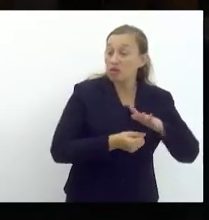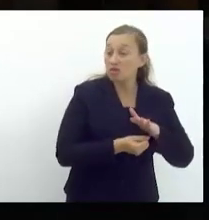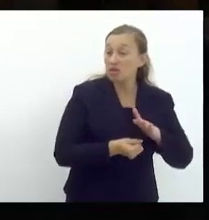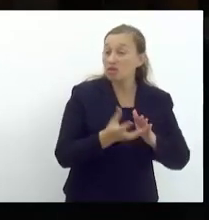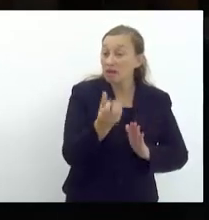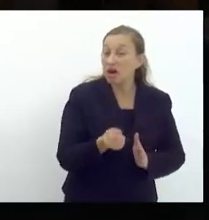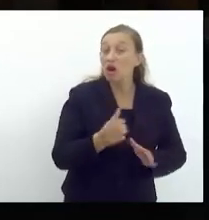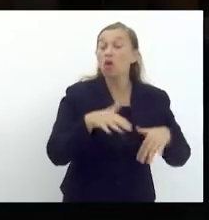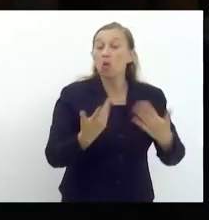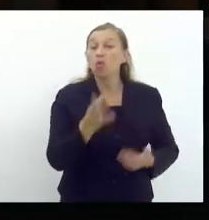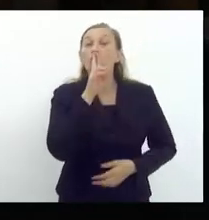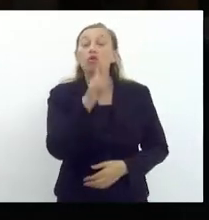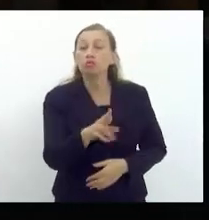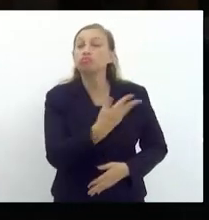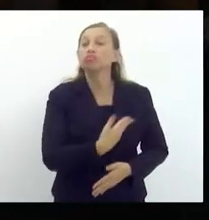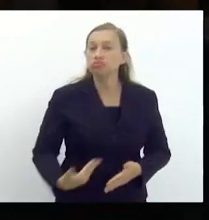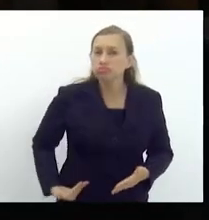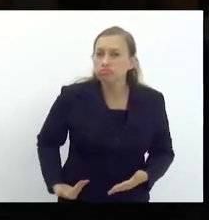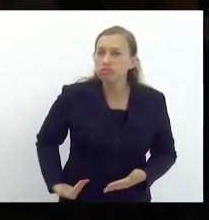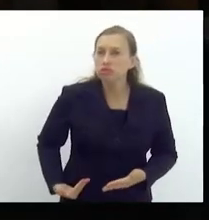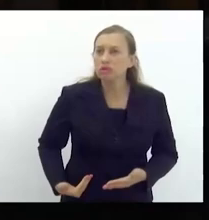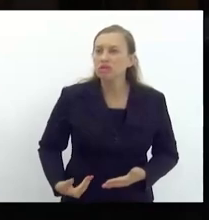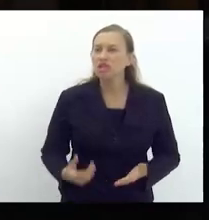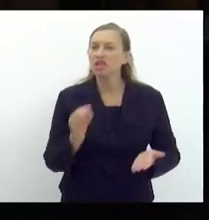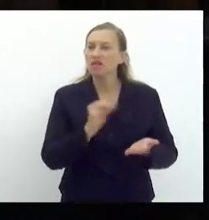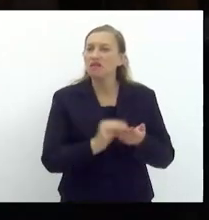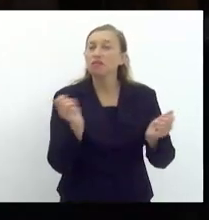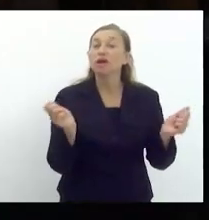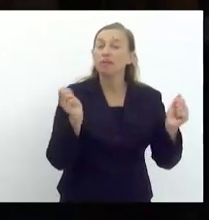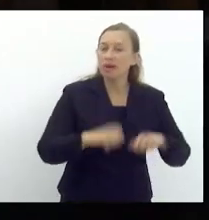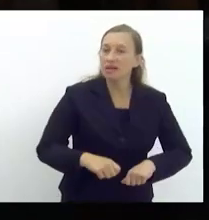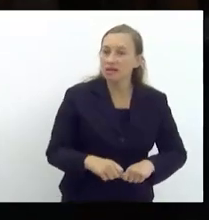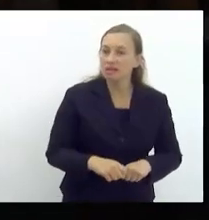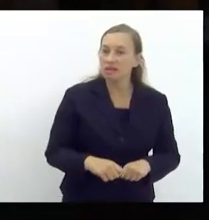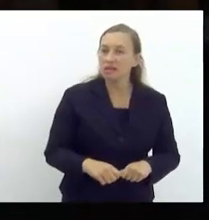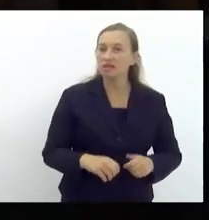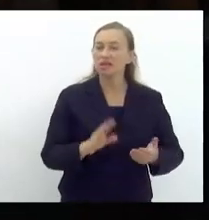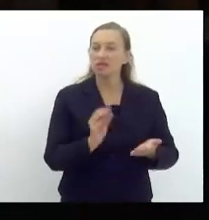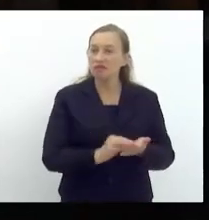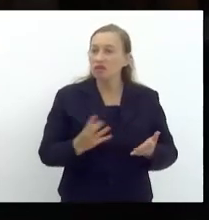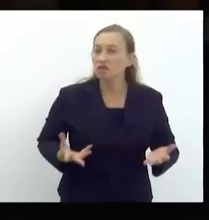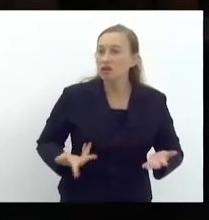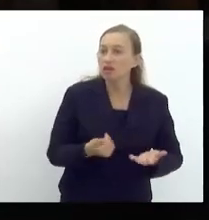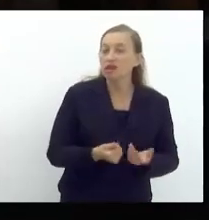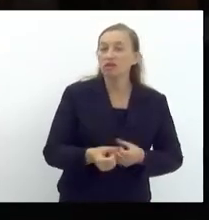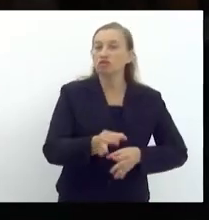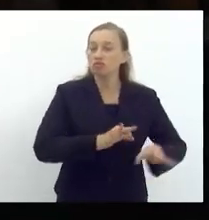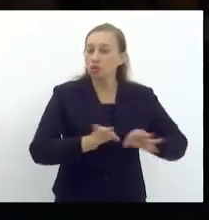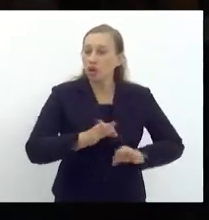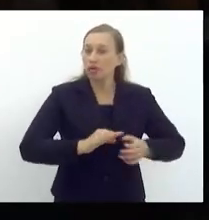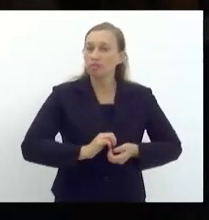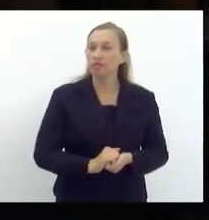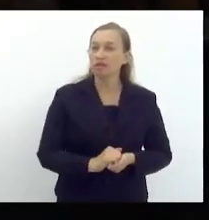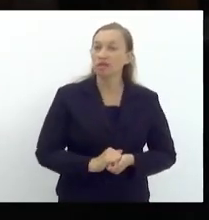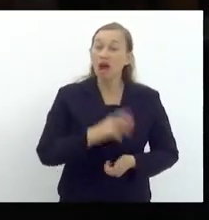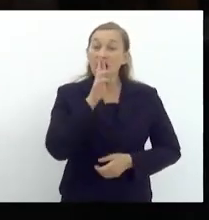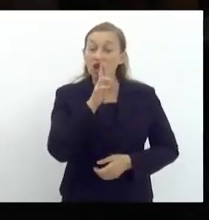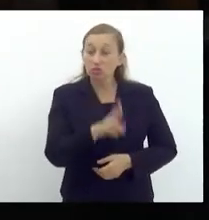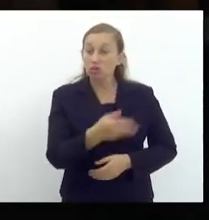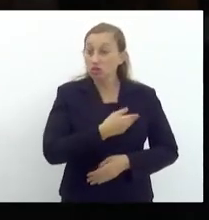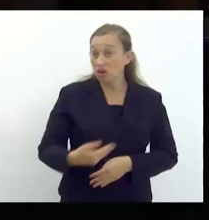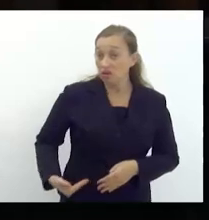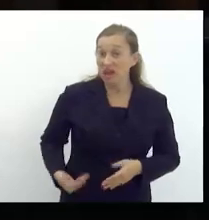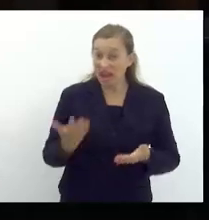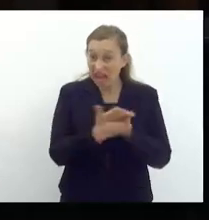qual é a resposta do governo diante da incapacidade da ineficiência de um programa a resposta do governo